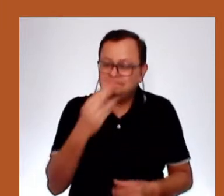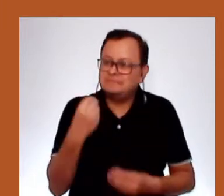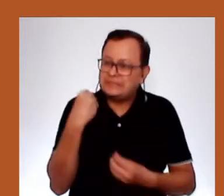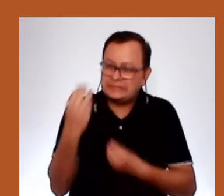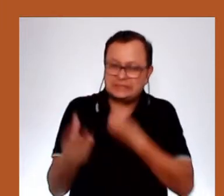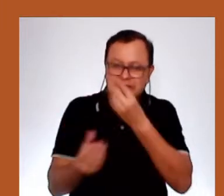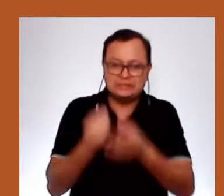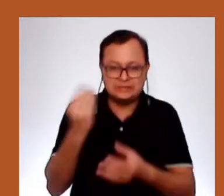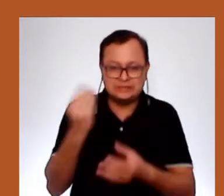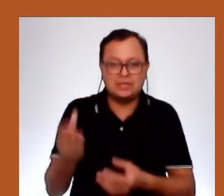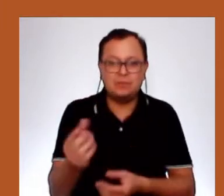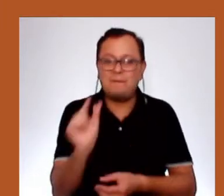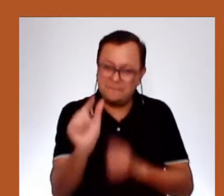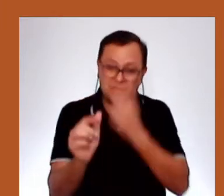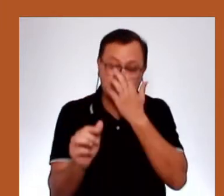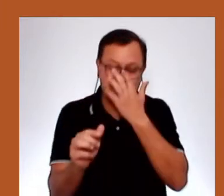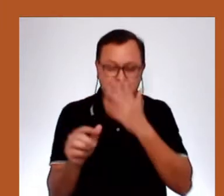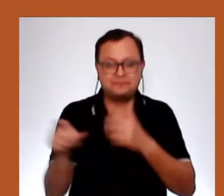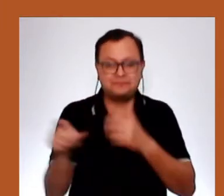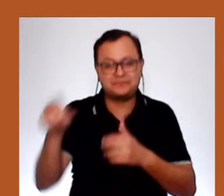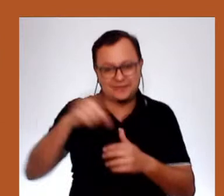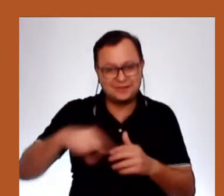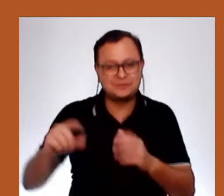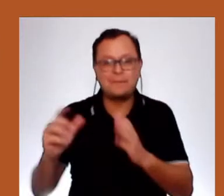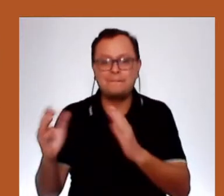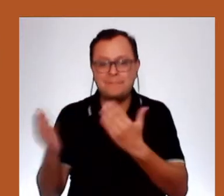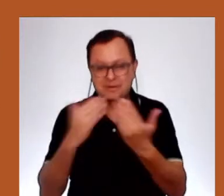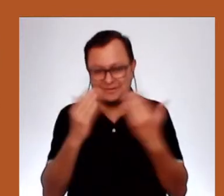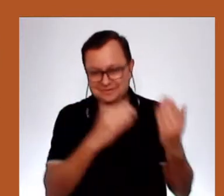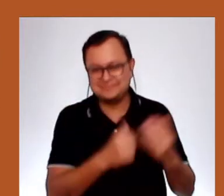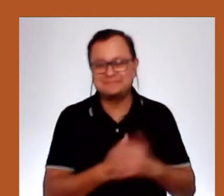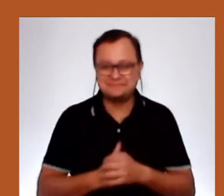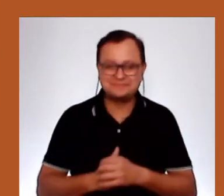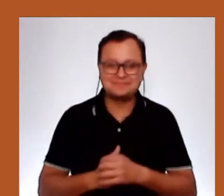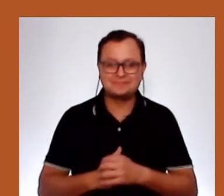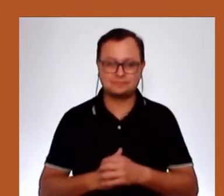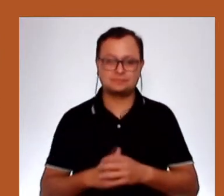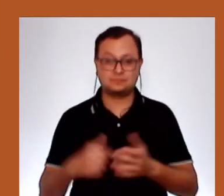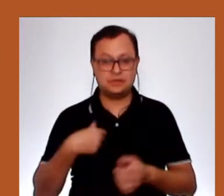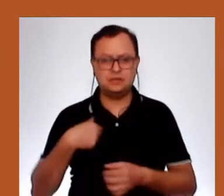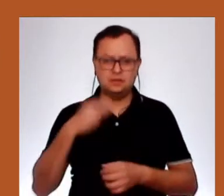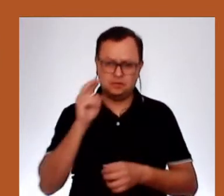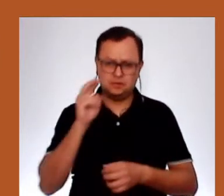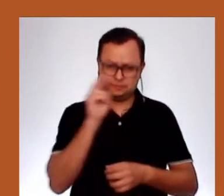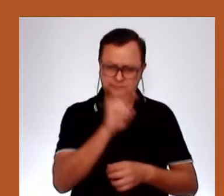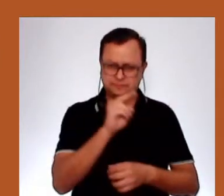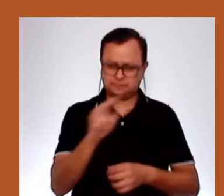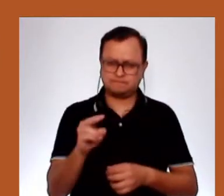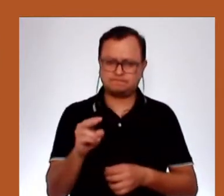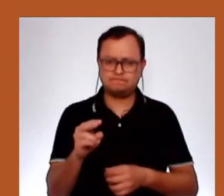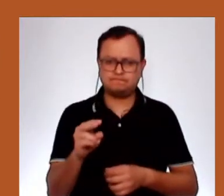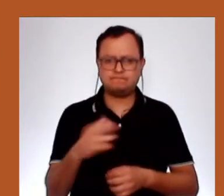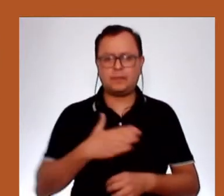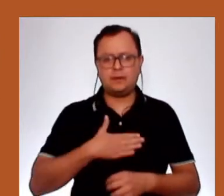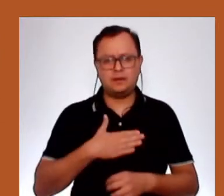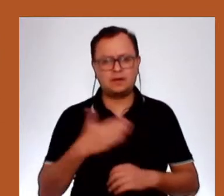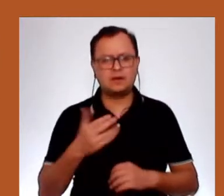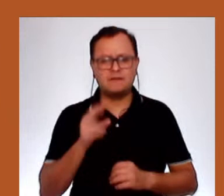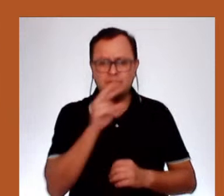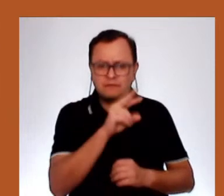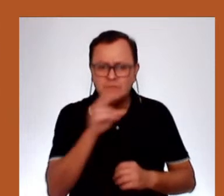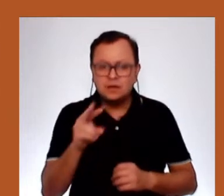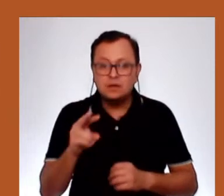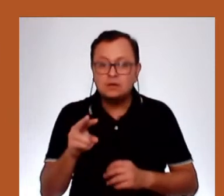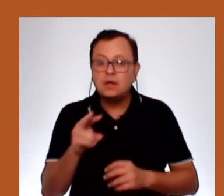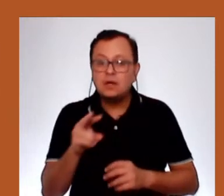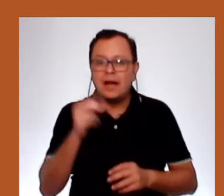aí para essa conversa, assim. E eu vejo, para mim é muito, muito legal ouvir a